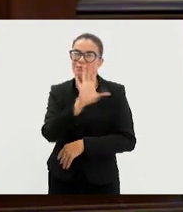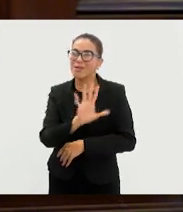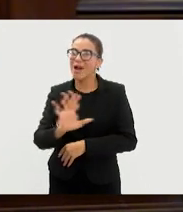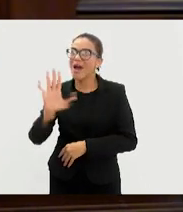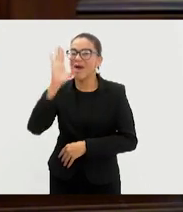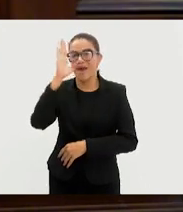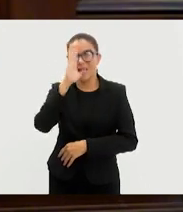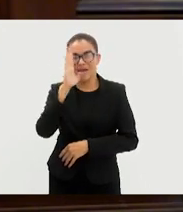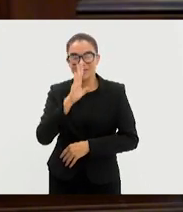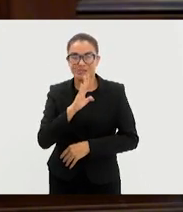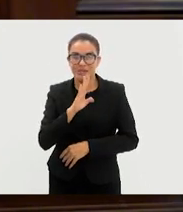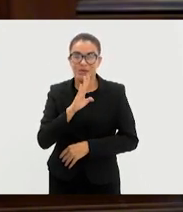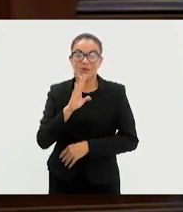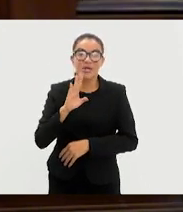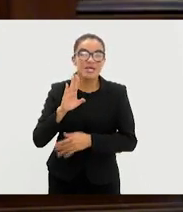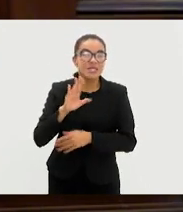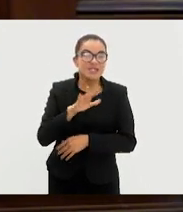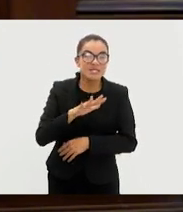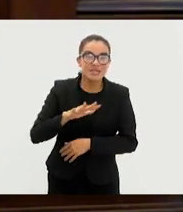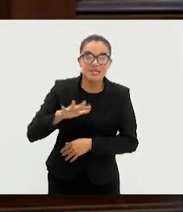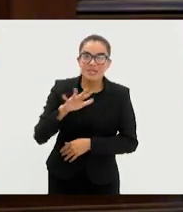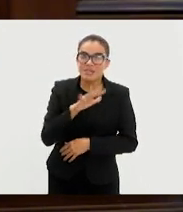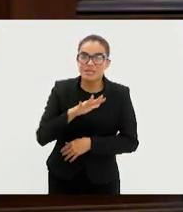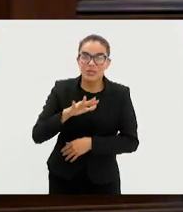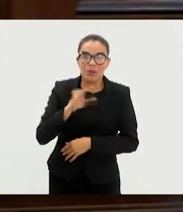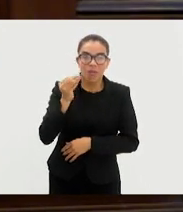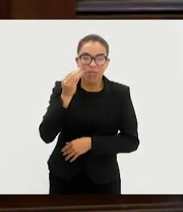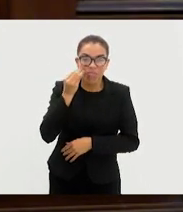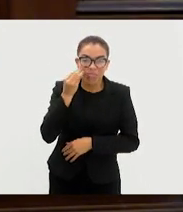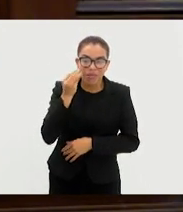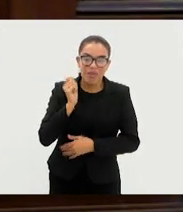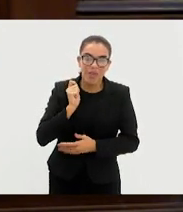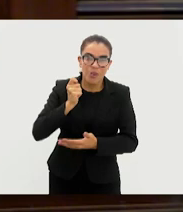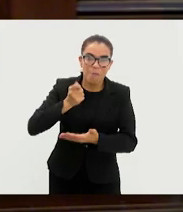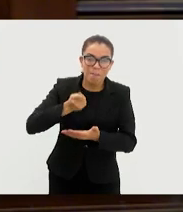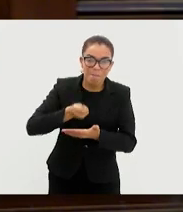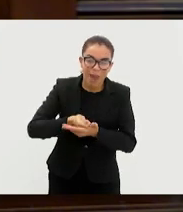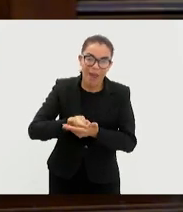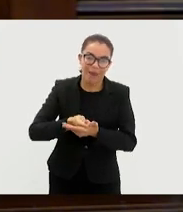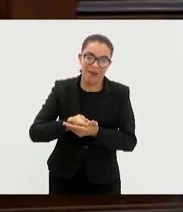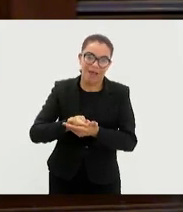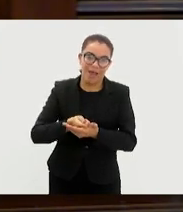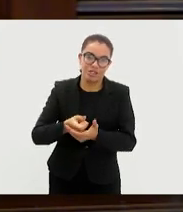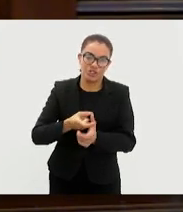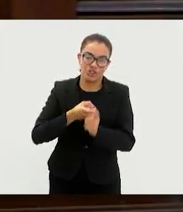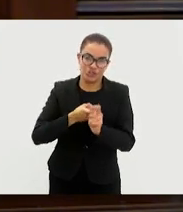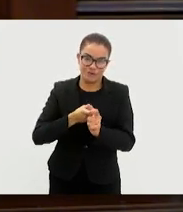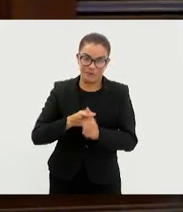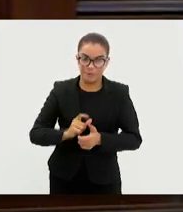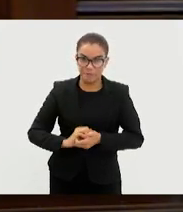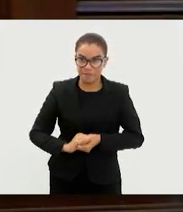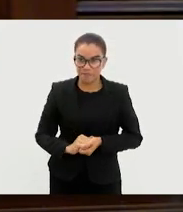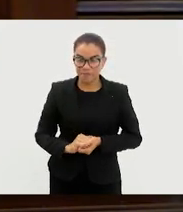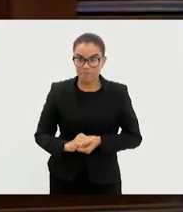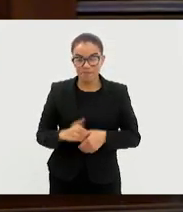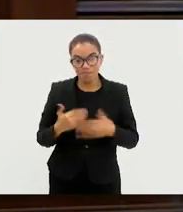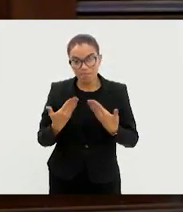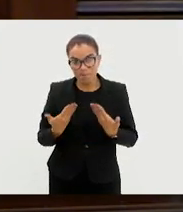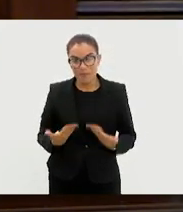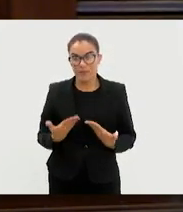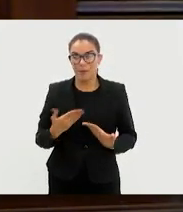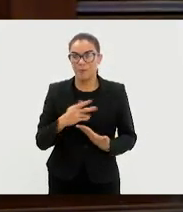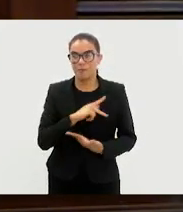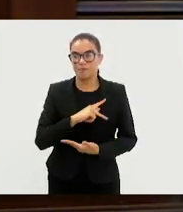que estão em regime de recuperação fiscal. Então, senhor presidente,